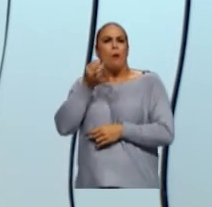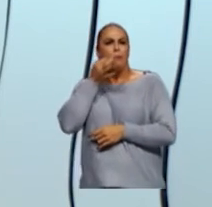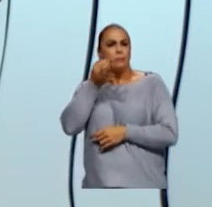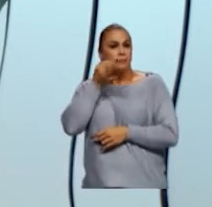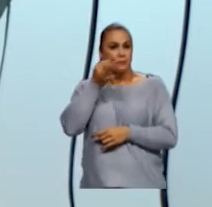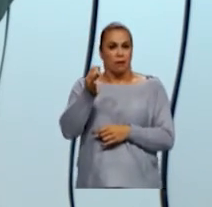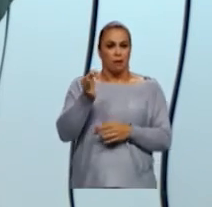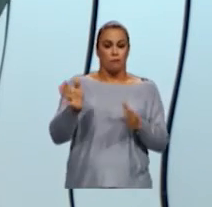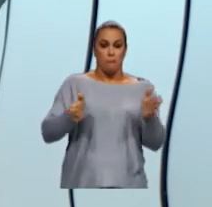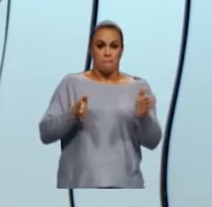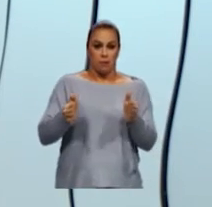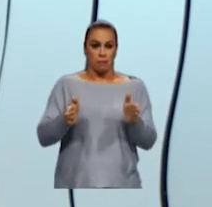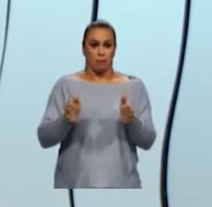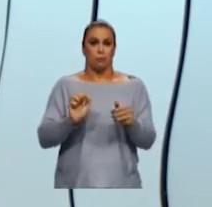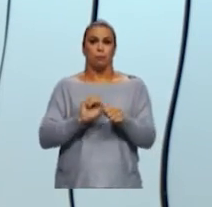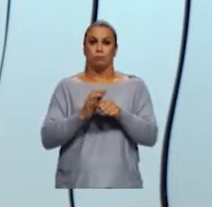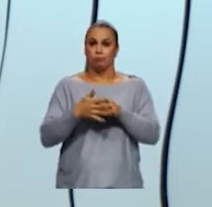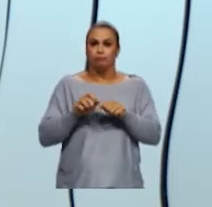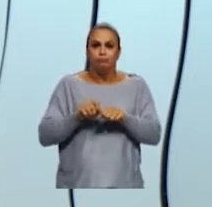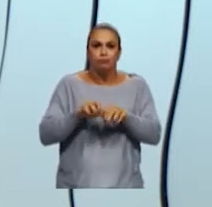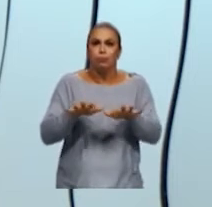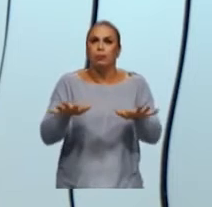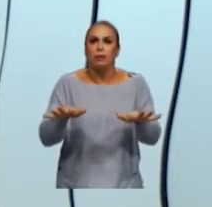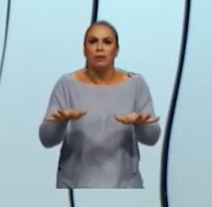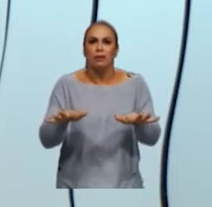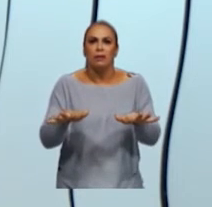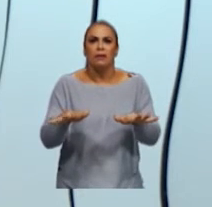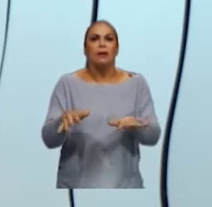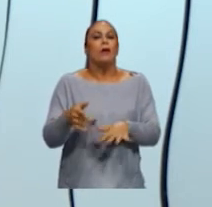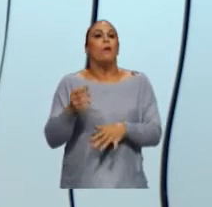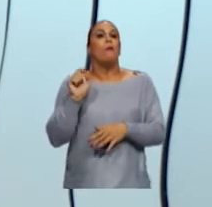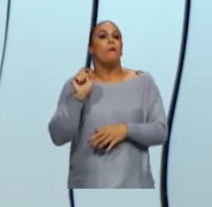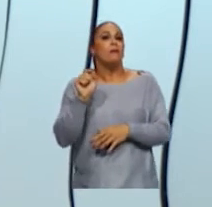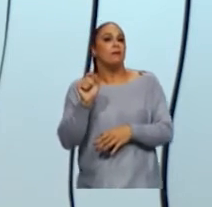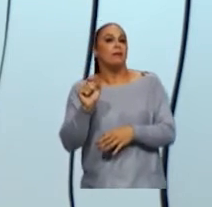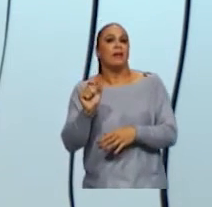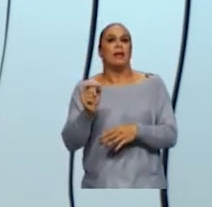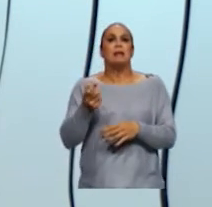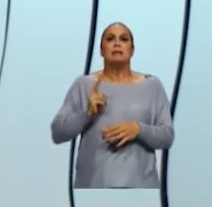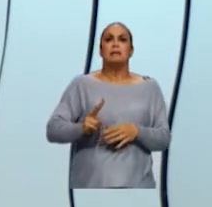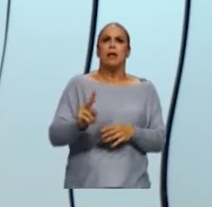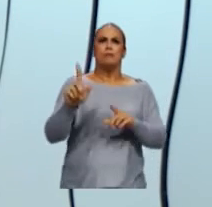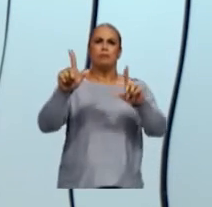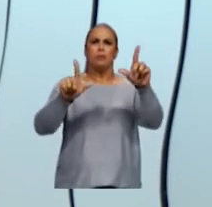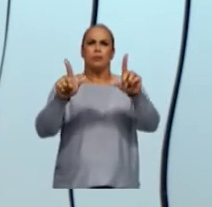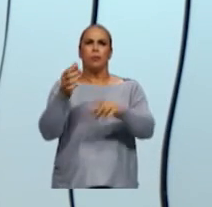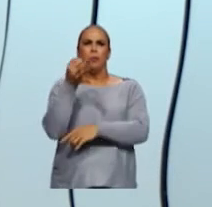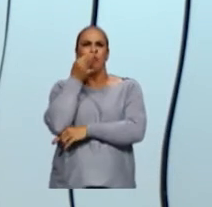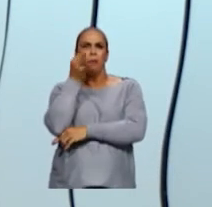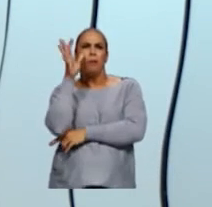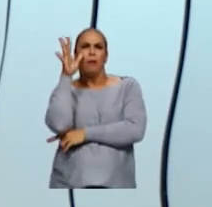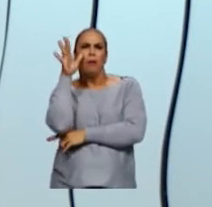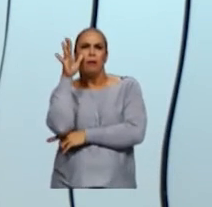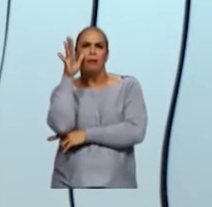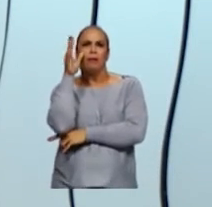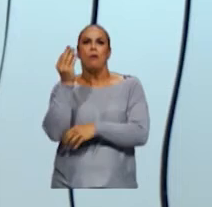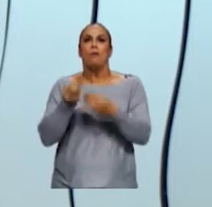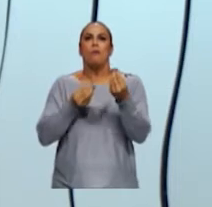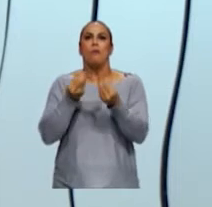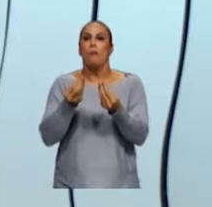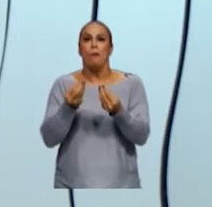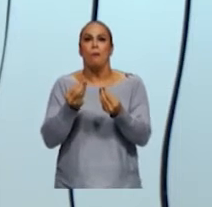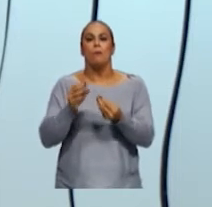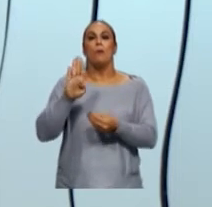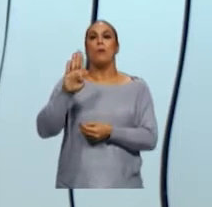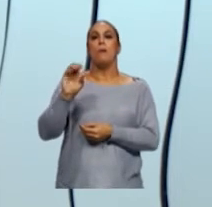gente acaba passando mais tempo com atenção para os noticiários, como as bolsas de valores elas